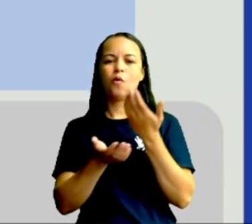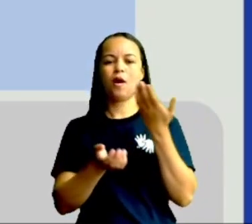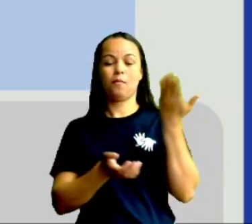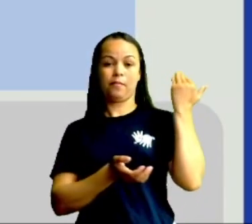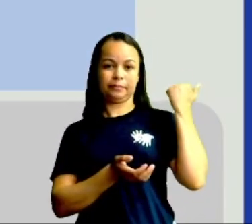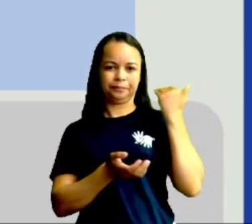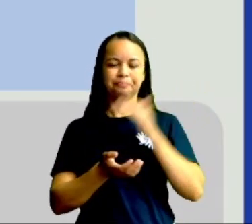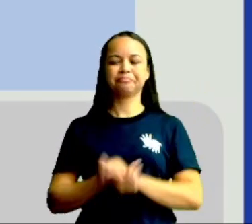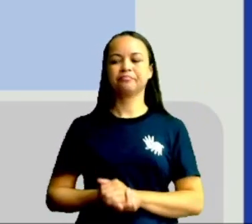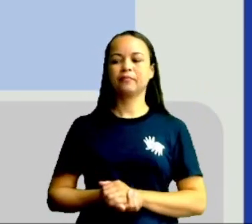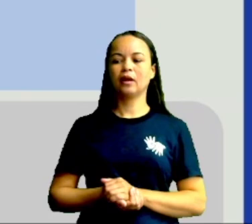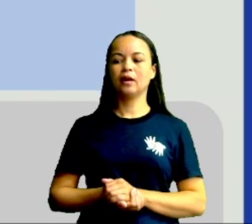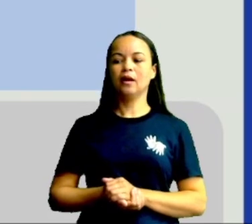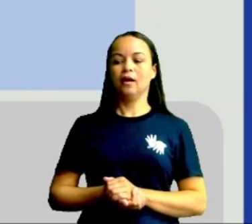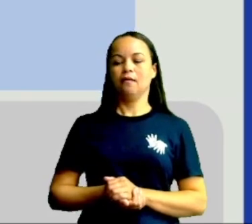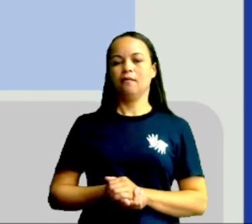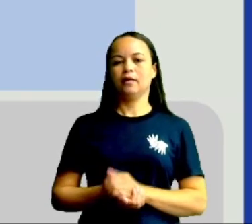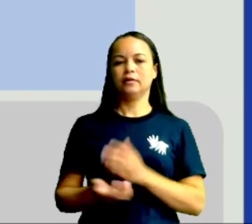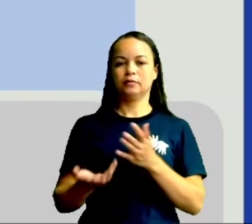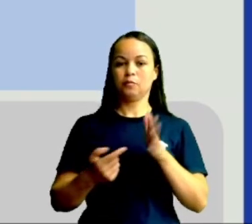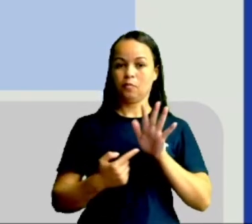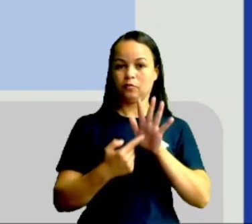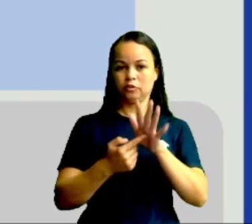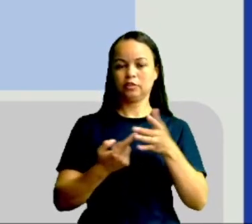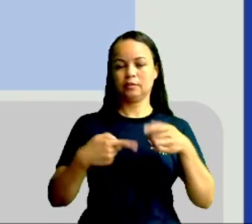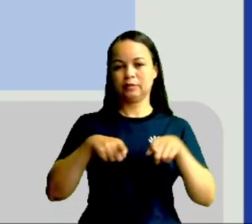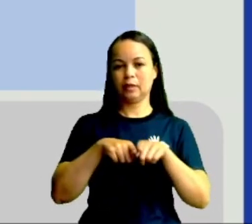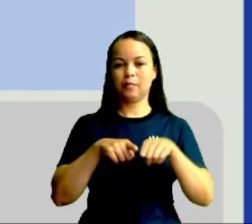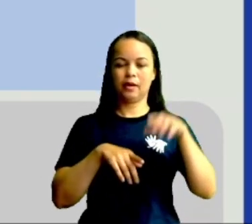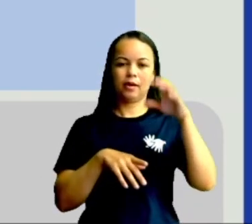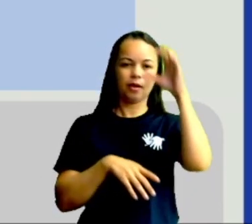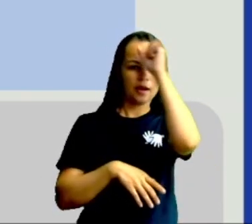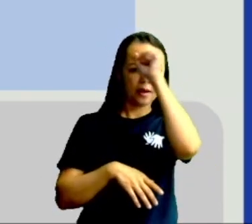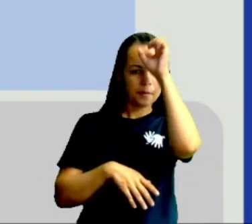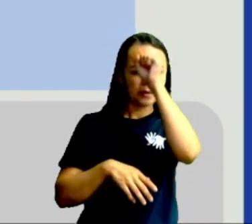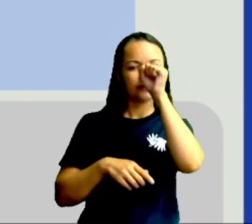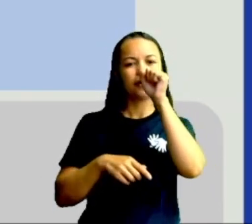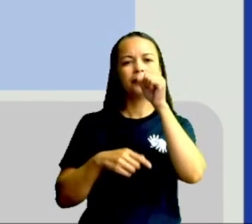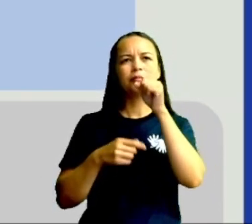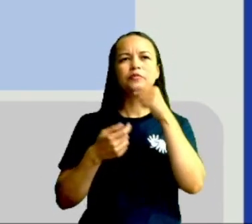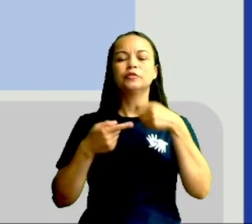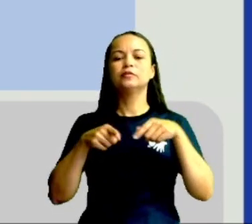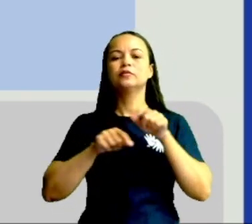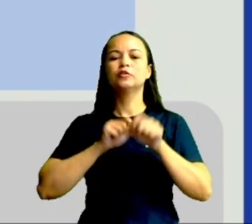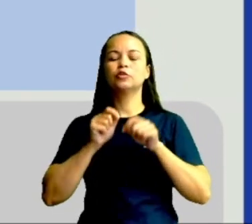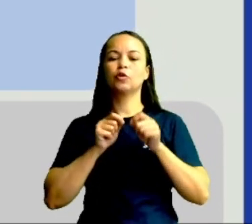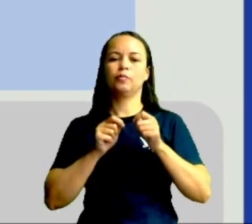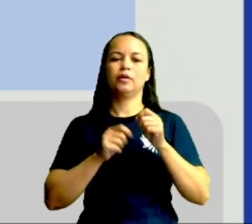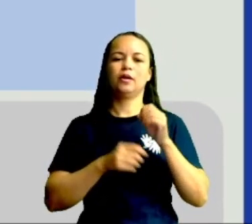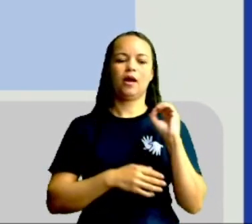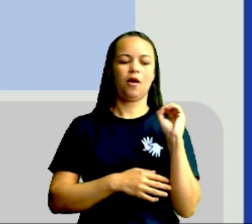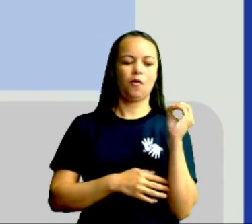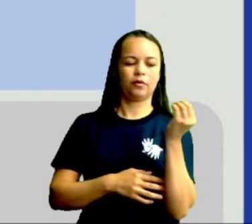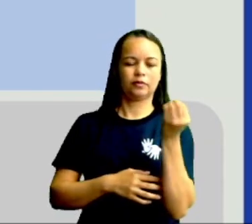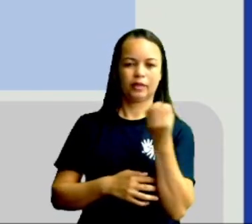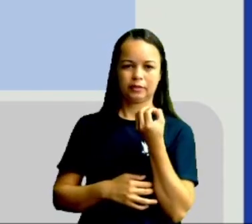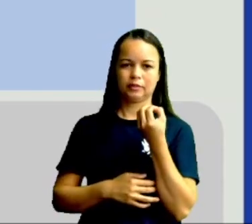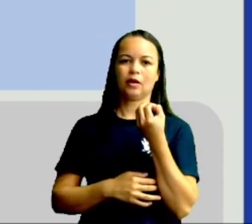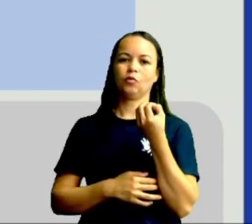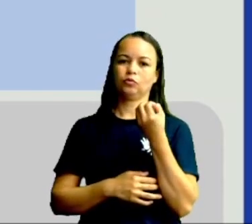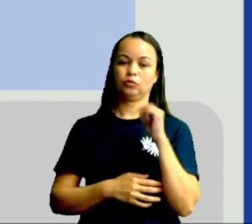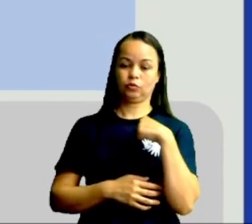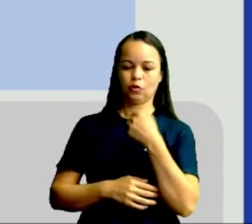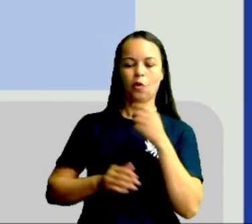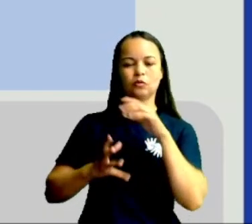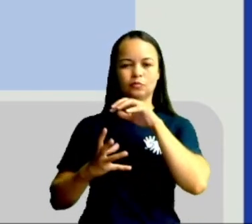anteriores. E trouxemos o movimento, né, aprendemos, né, sobre a rotação do nosso planeta, né,